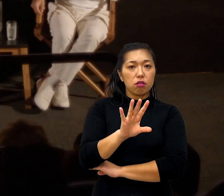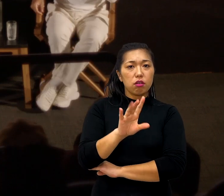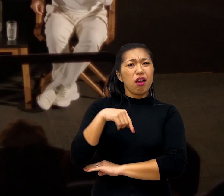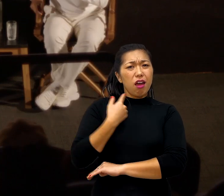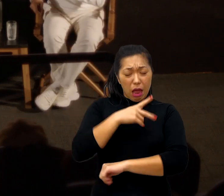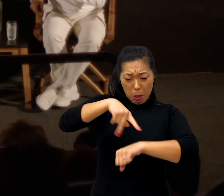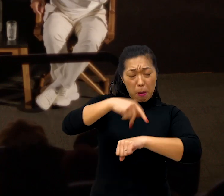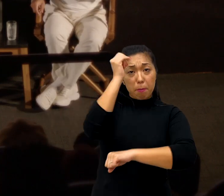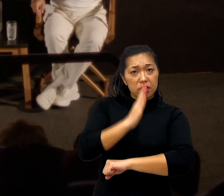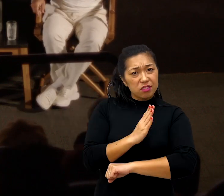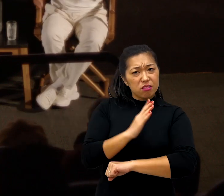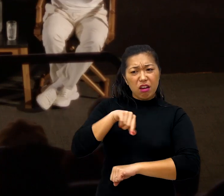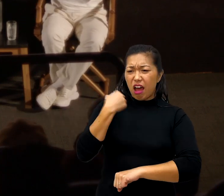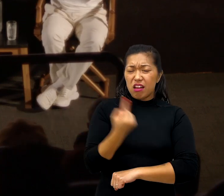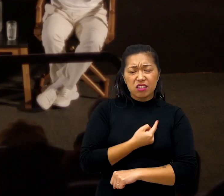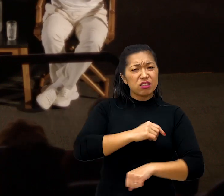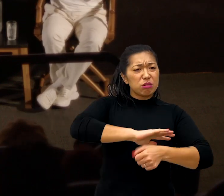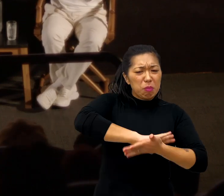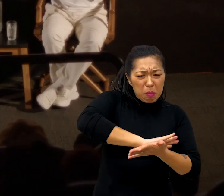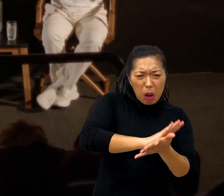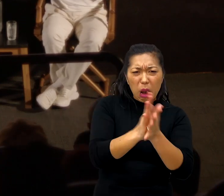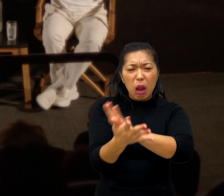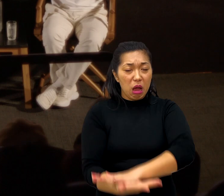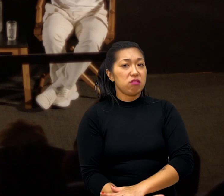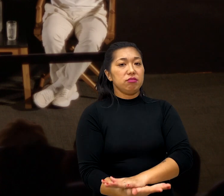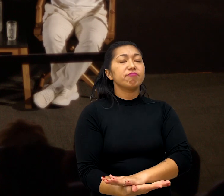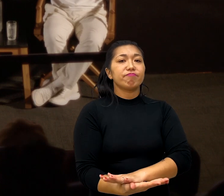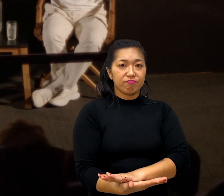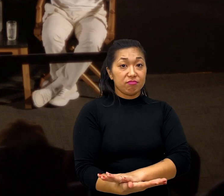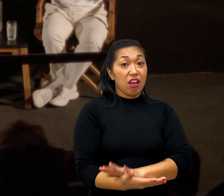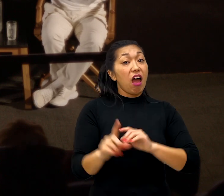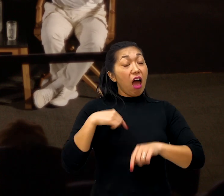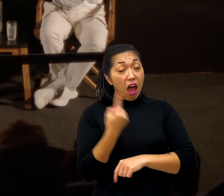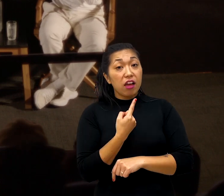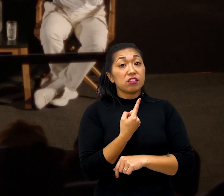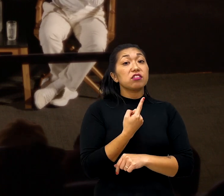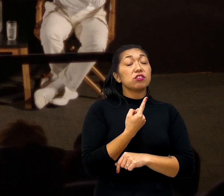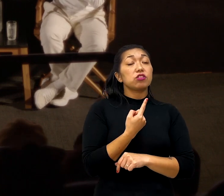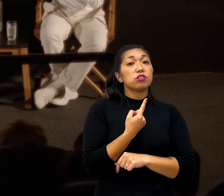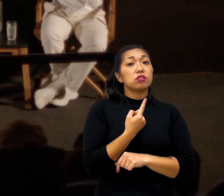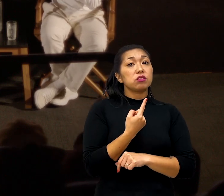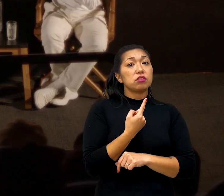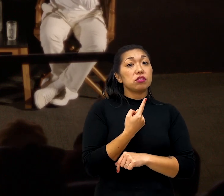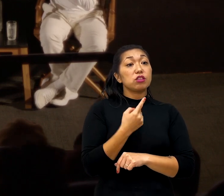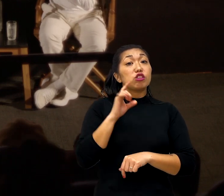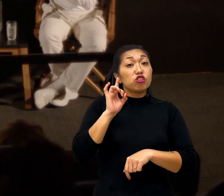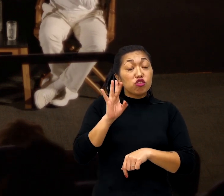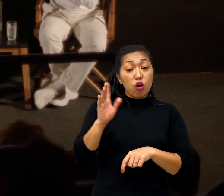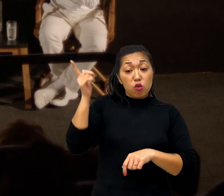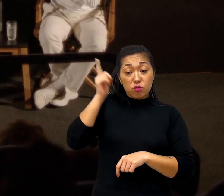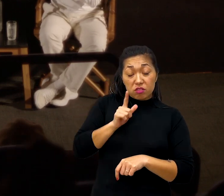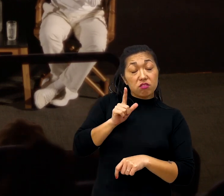nesse país. A gente emancipou esse país ao que ele chama de democracia. Só foi possível porque a gente construiu